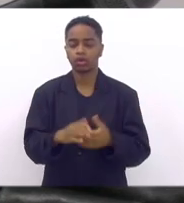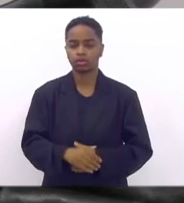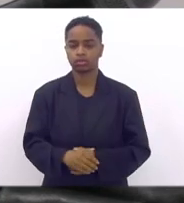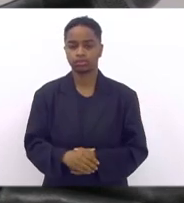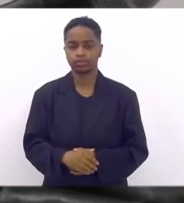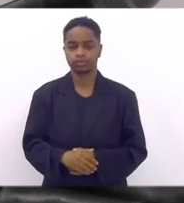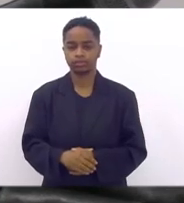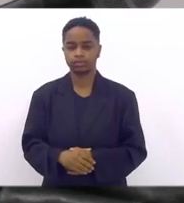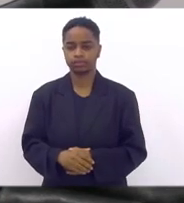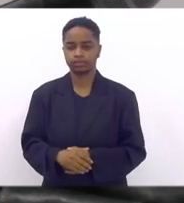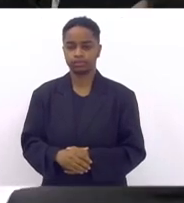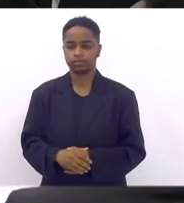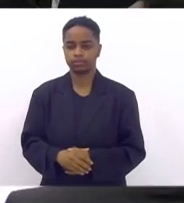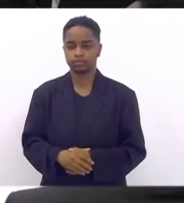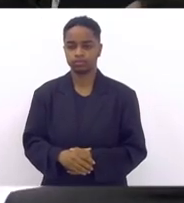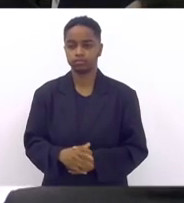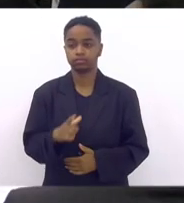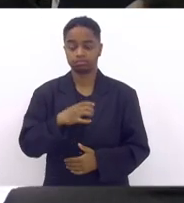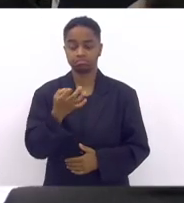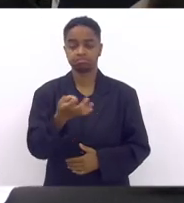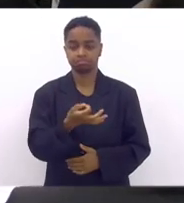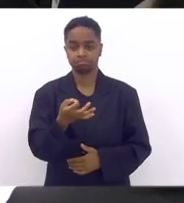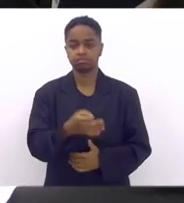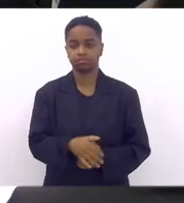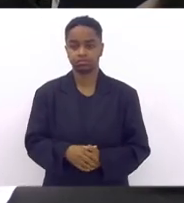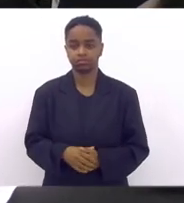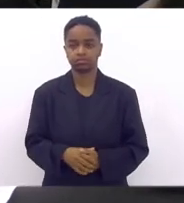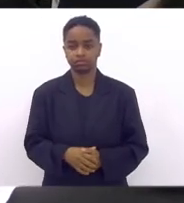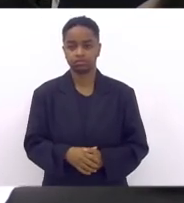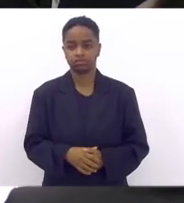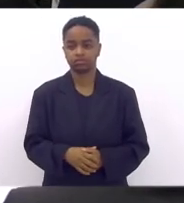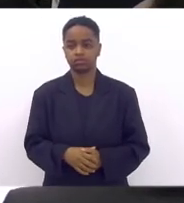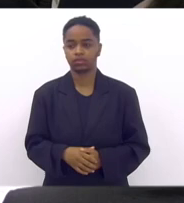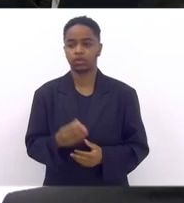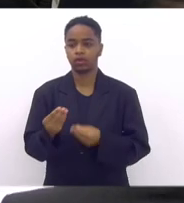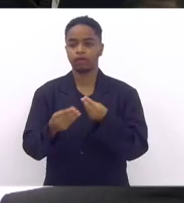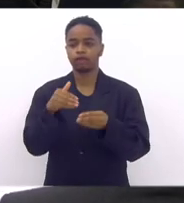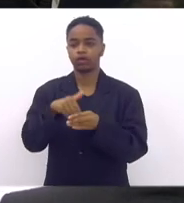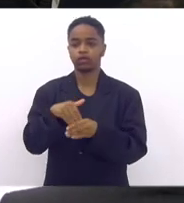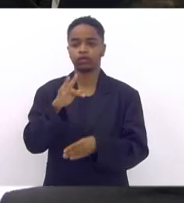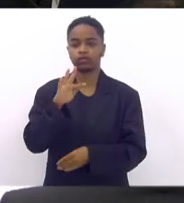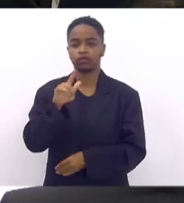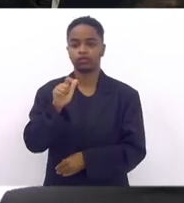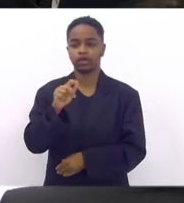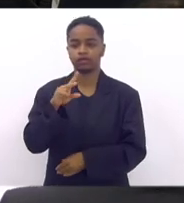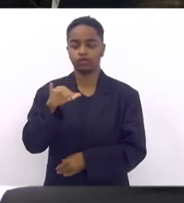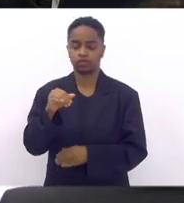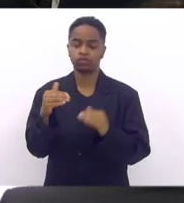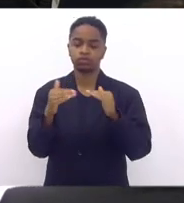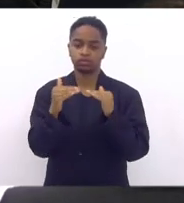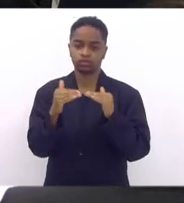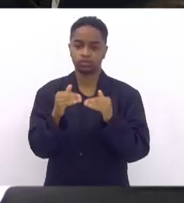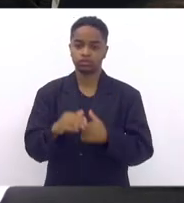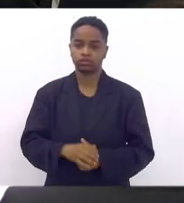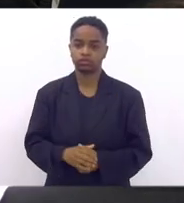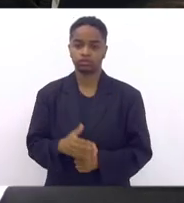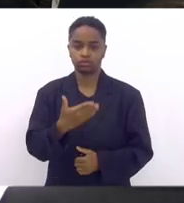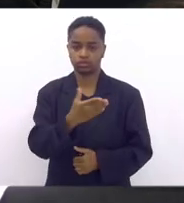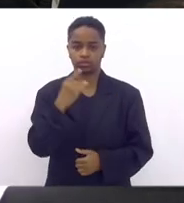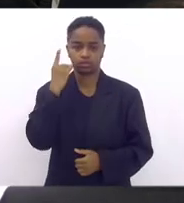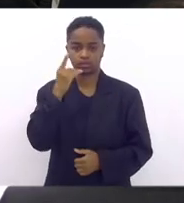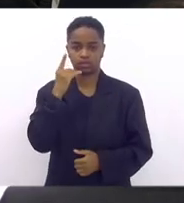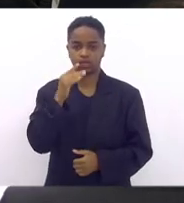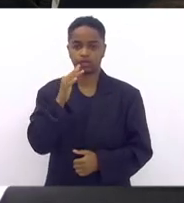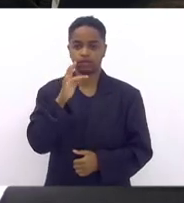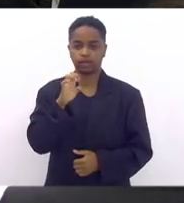agora com certeza Deputado vai ser oficializado como vota Deputado Flá serafini favorável como voto Deputado Jor